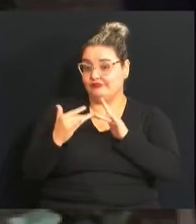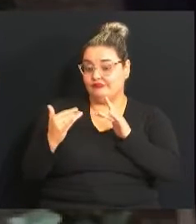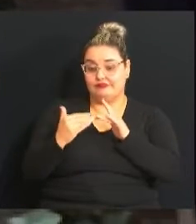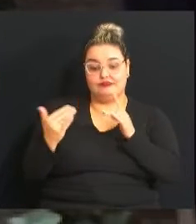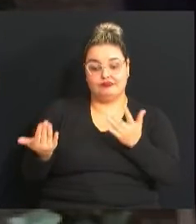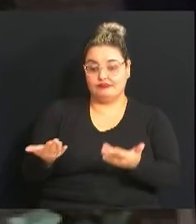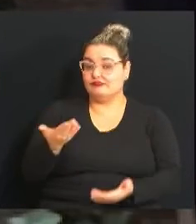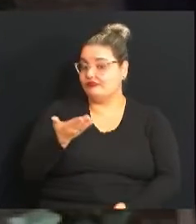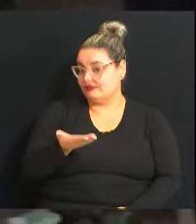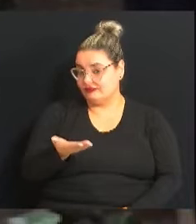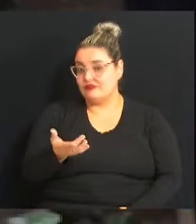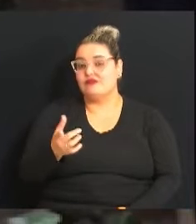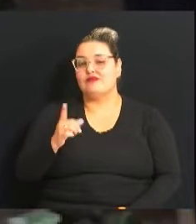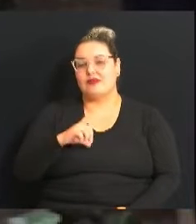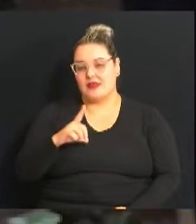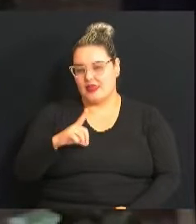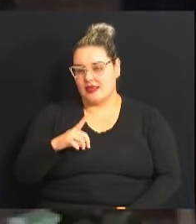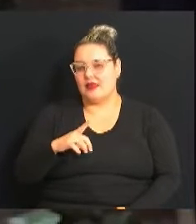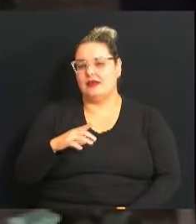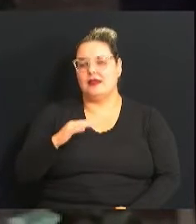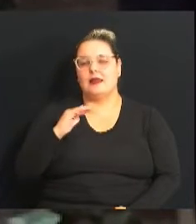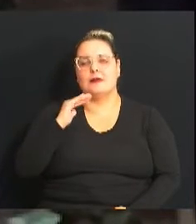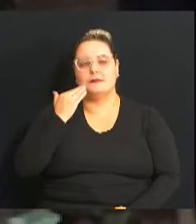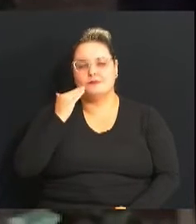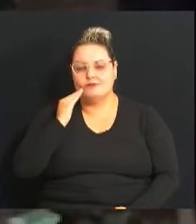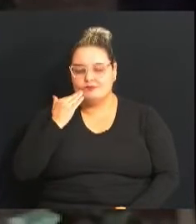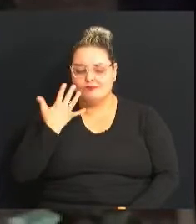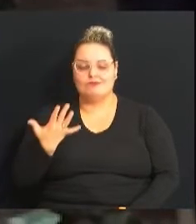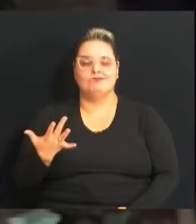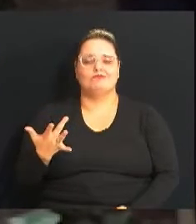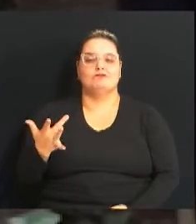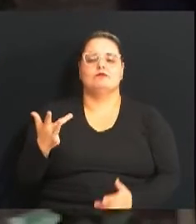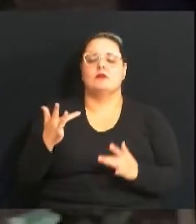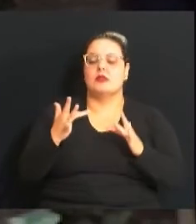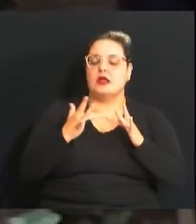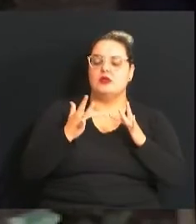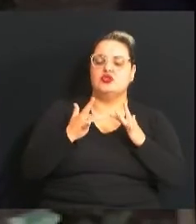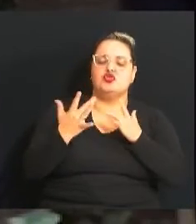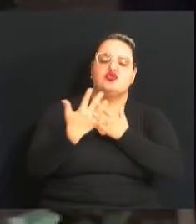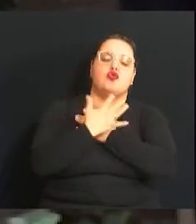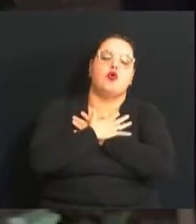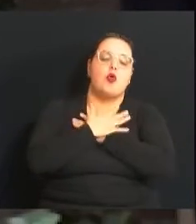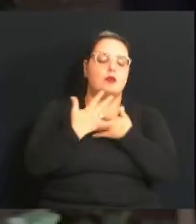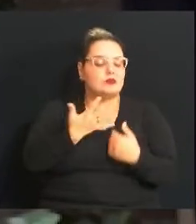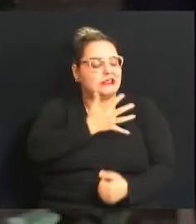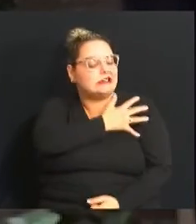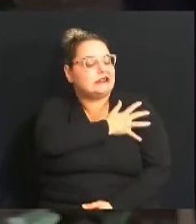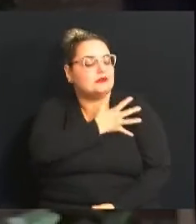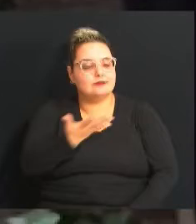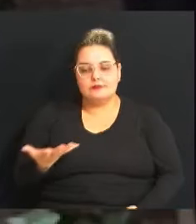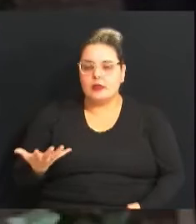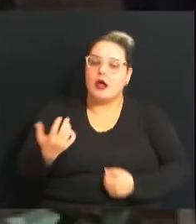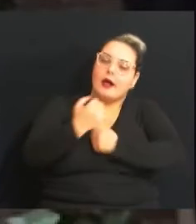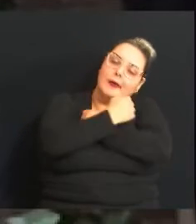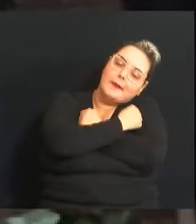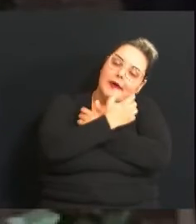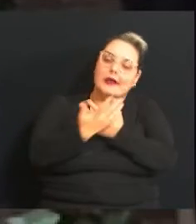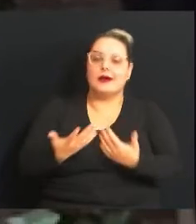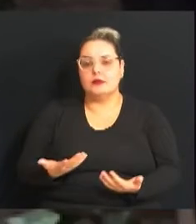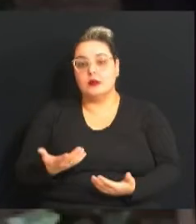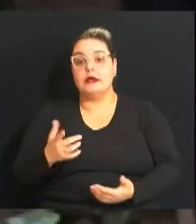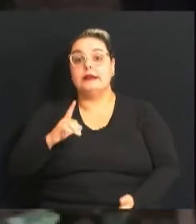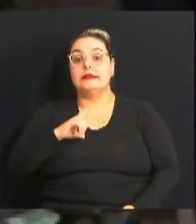uma deficiência de toque, de corpo na nossa cultura. Pior que isso, existe uma cultura